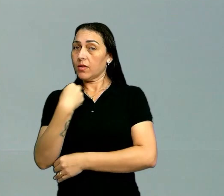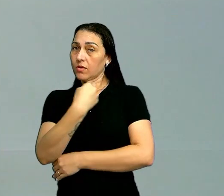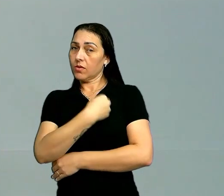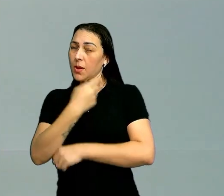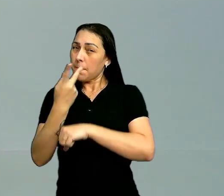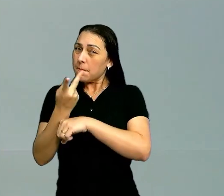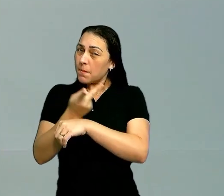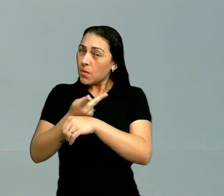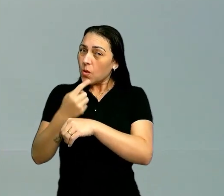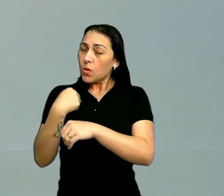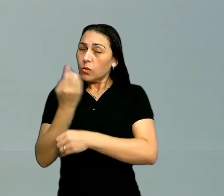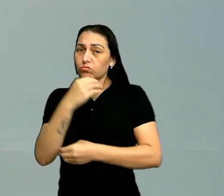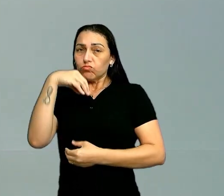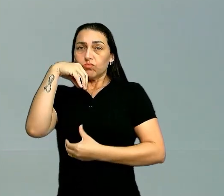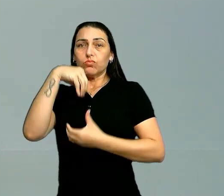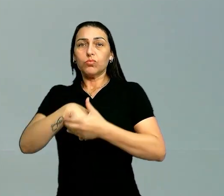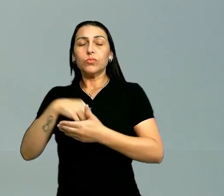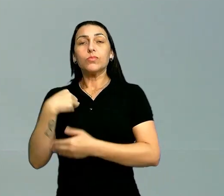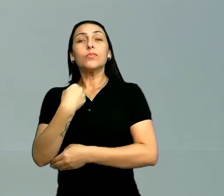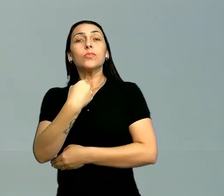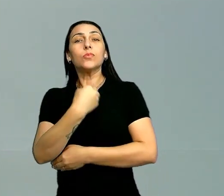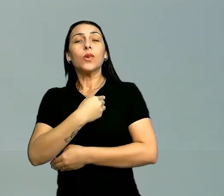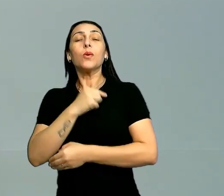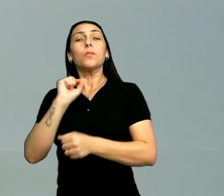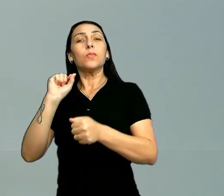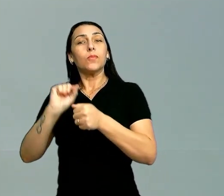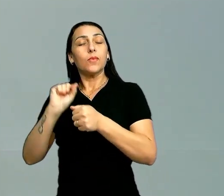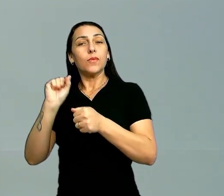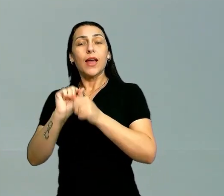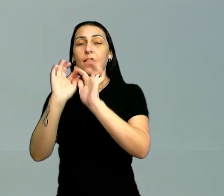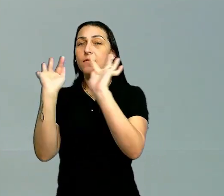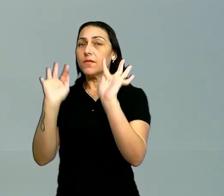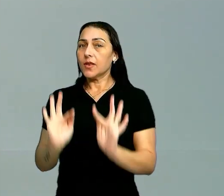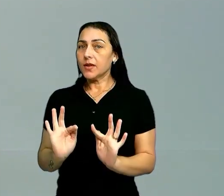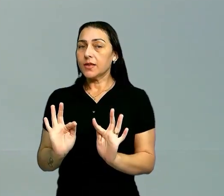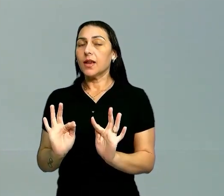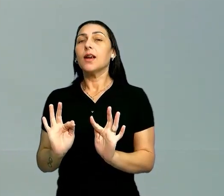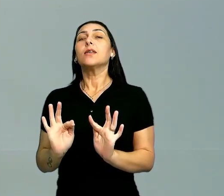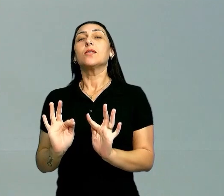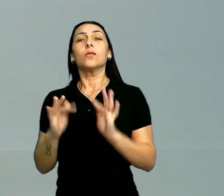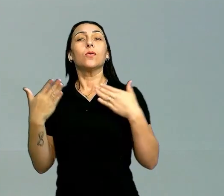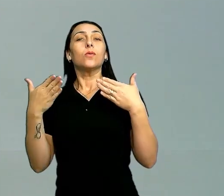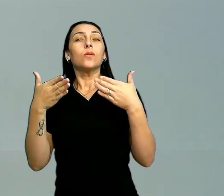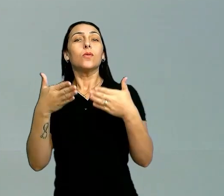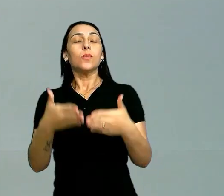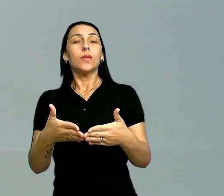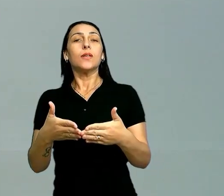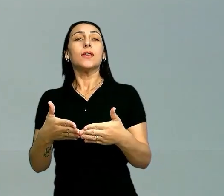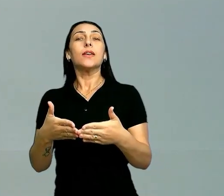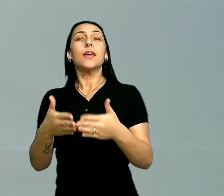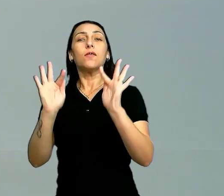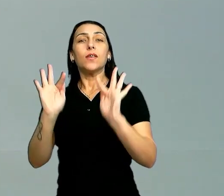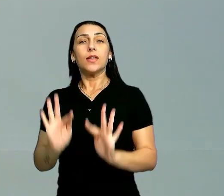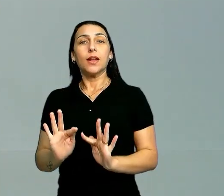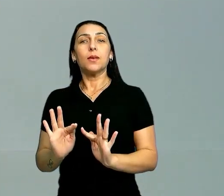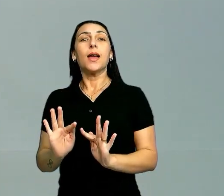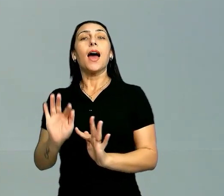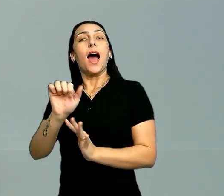e buscando o nosso interior, nós vamos construir a felicidade. Nós vamos chegar à autarquia pela